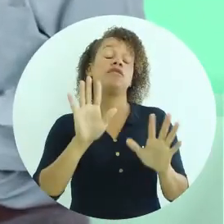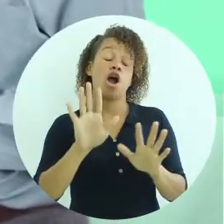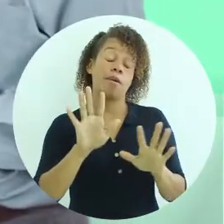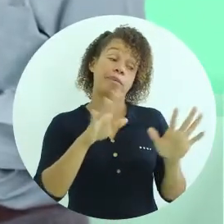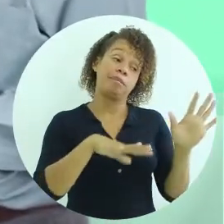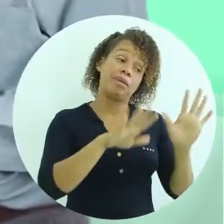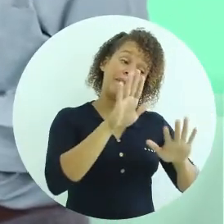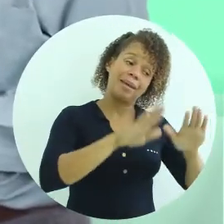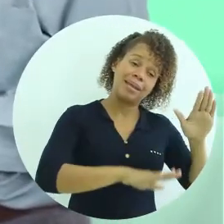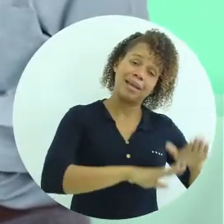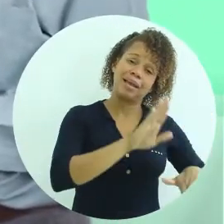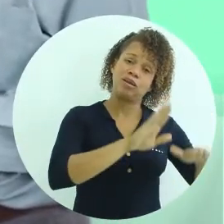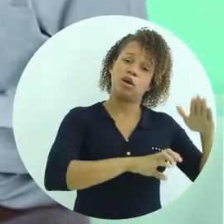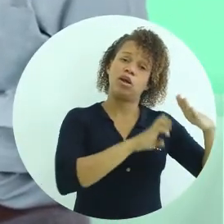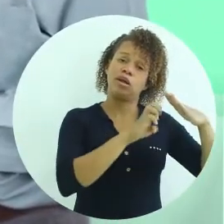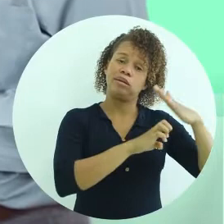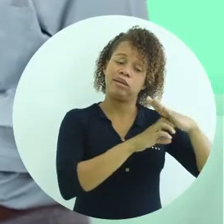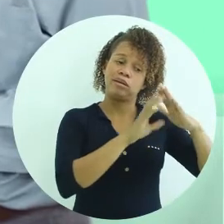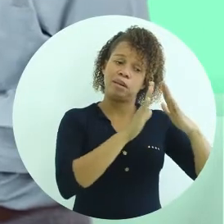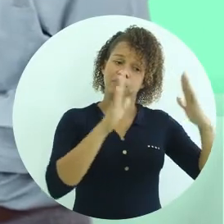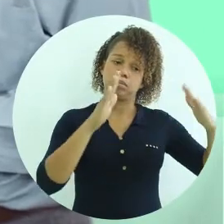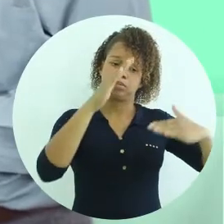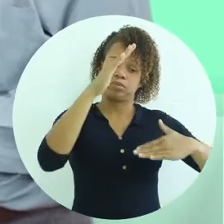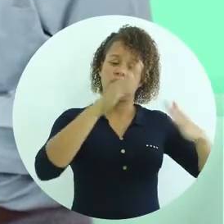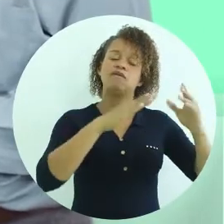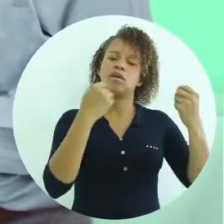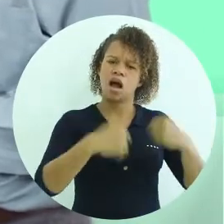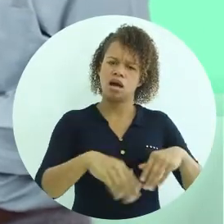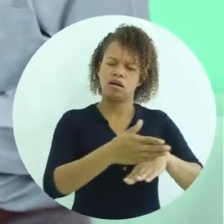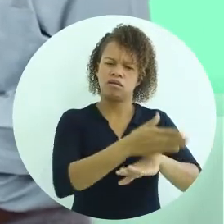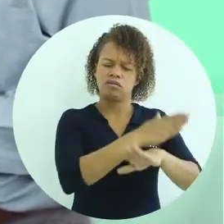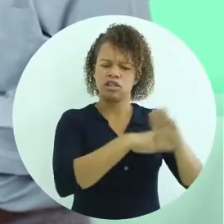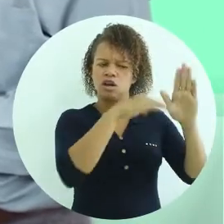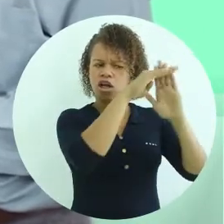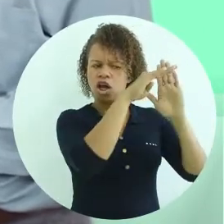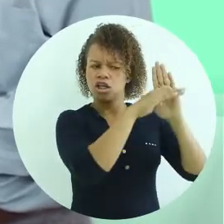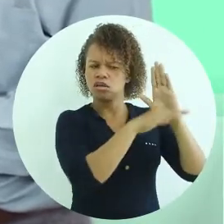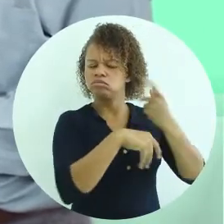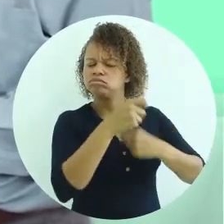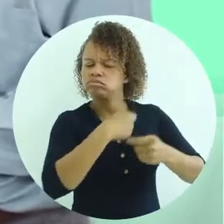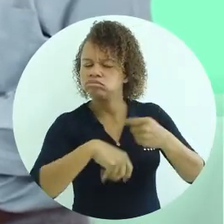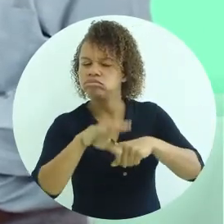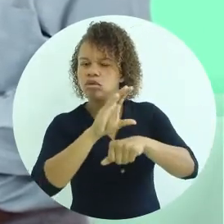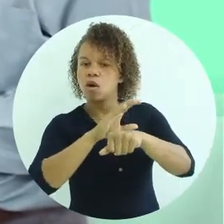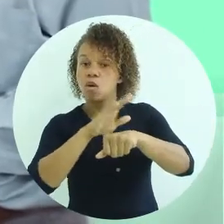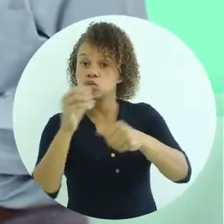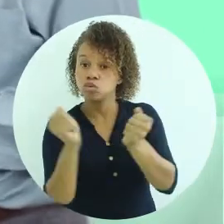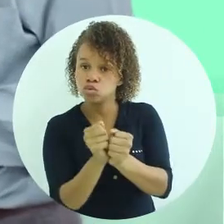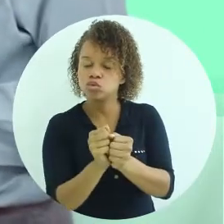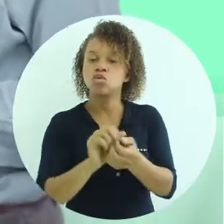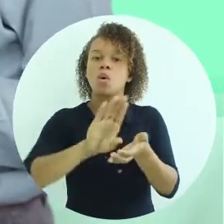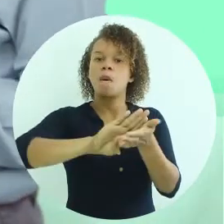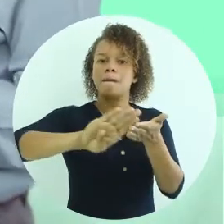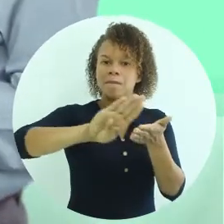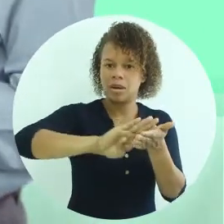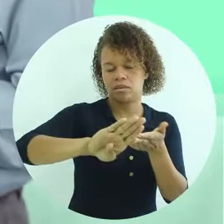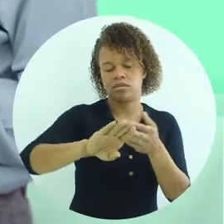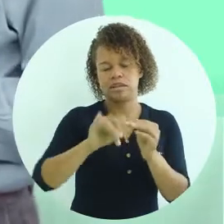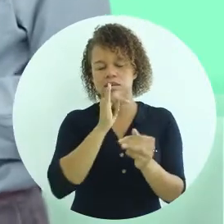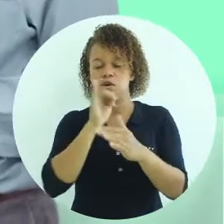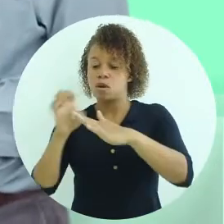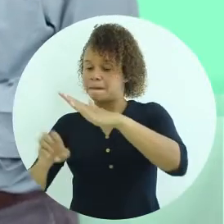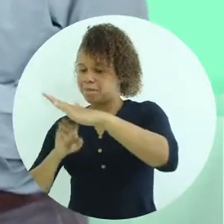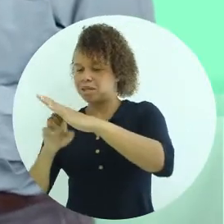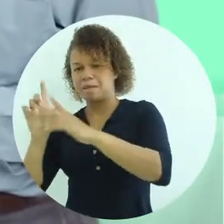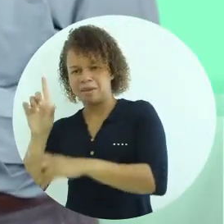tamanho da empresa, você pode fazer um planejamento e pode ter ali negociações acordadas com o banco, por exemplo. Com empresas pequenas, que é o meu